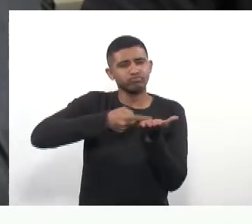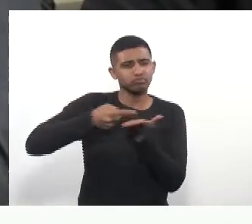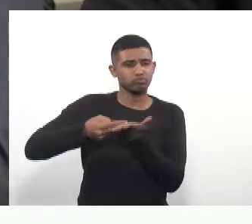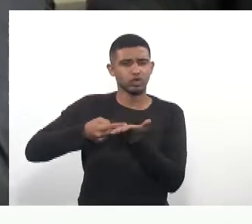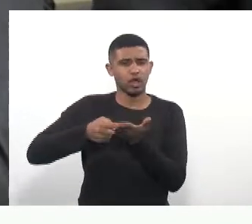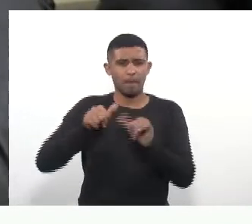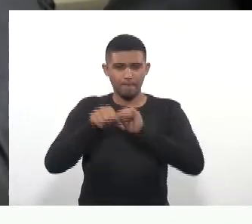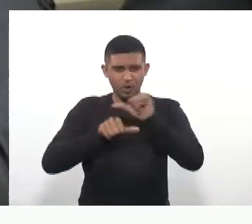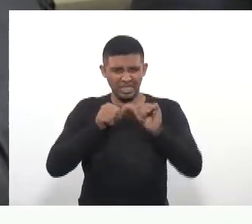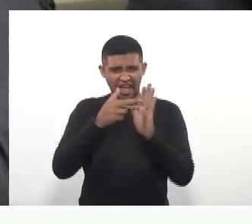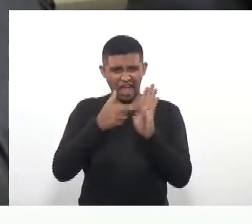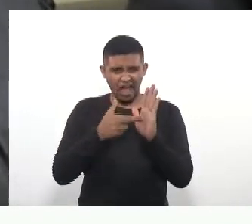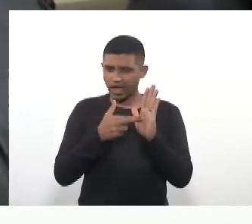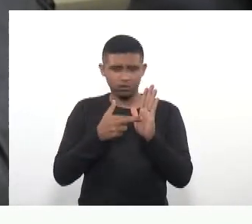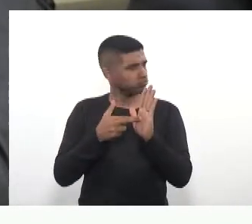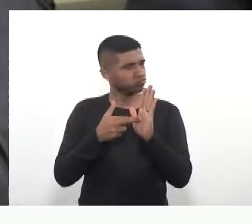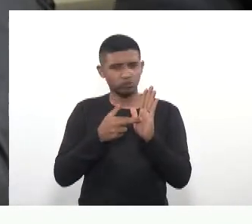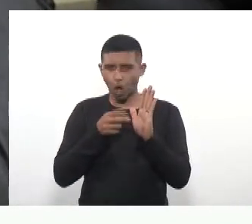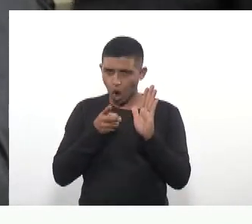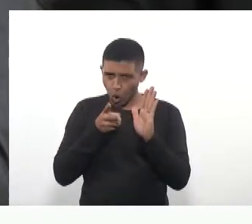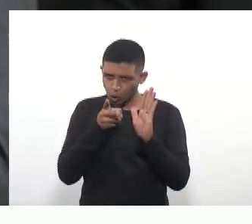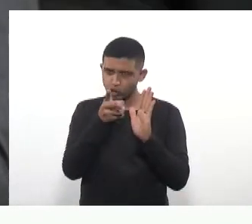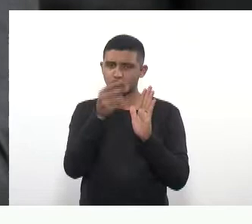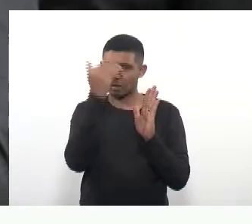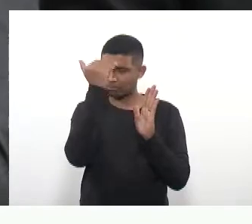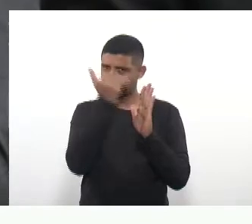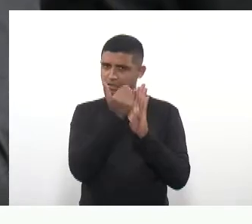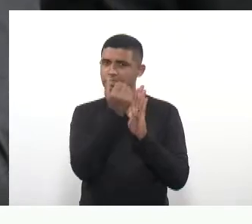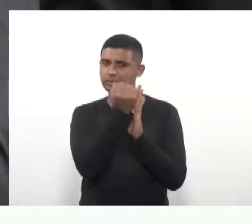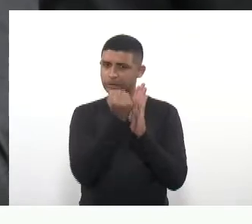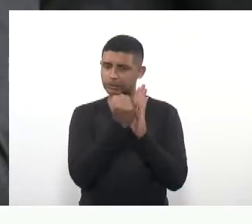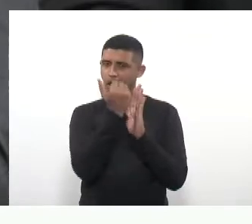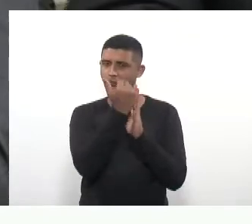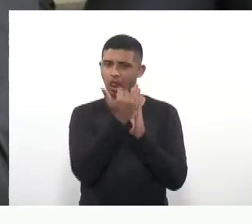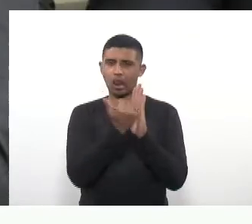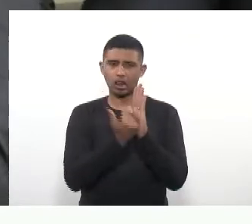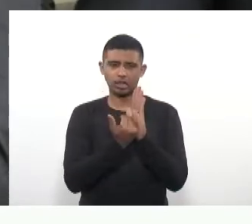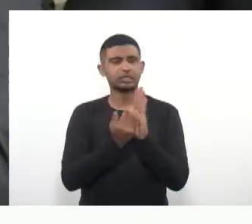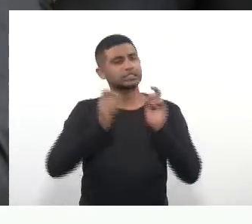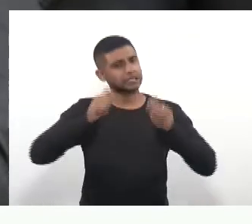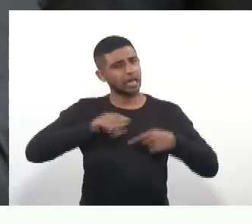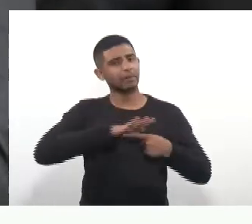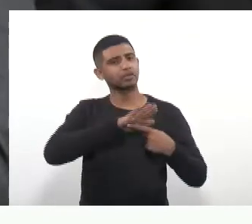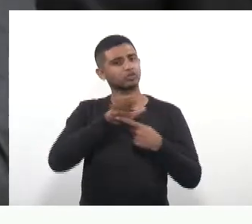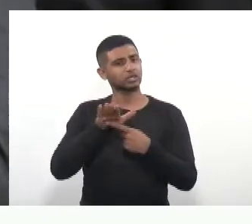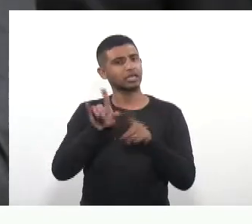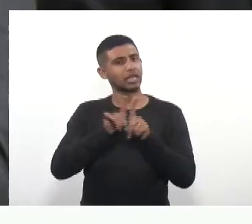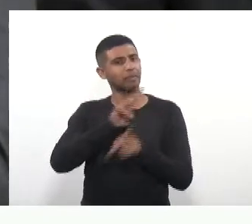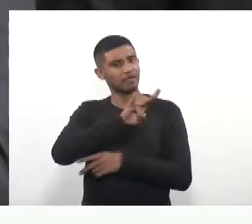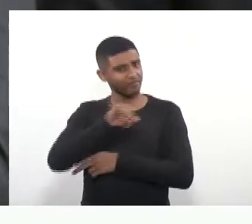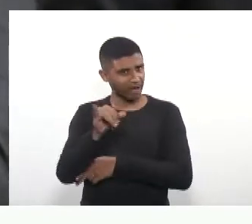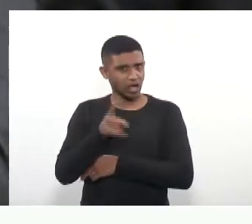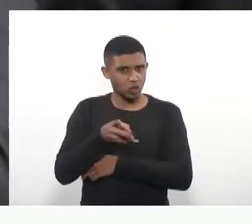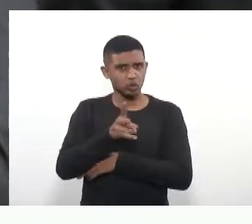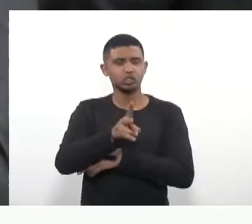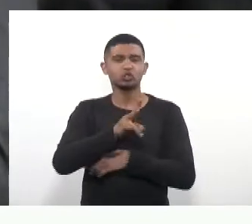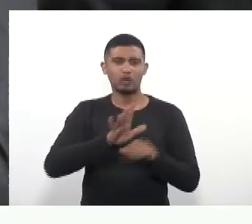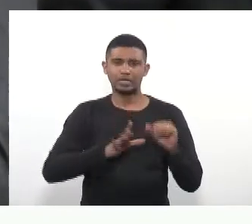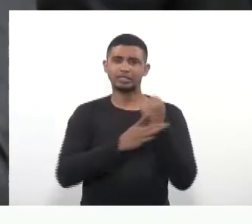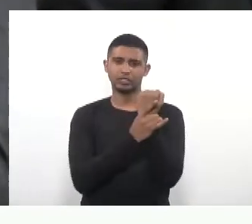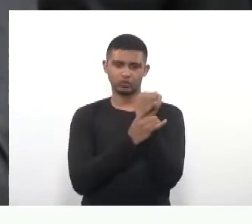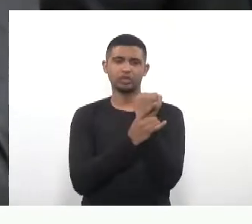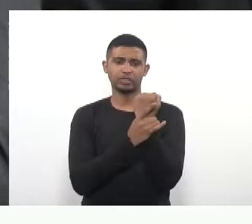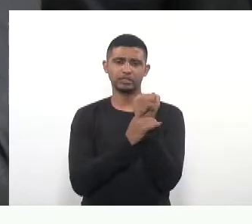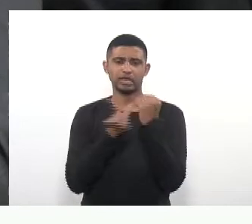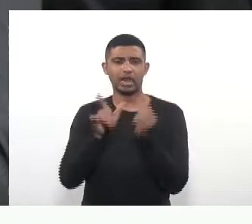regra do jogo enquanto o jogo já está em curso, sem dúvida alguma, é que vem proporcionando e deverá proporcionar ainda mais segurança para